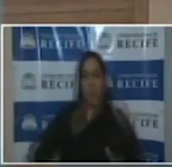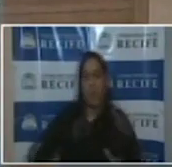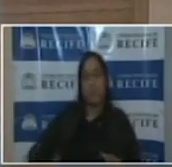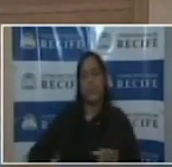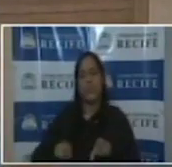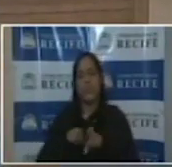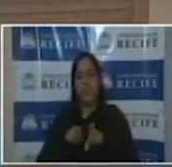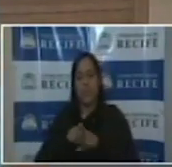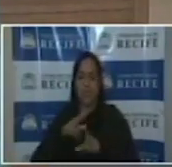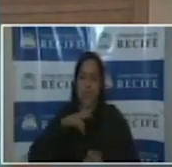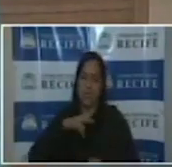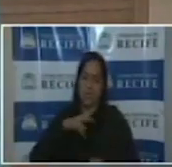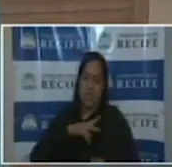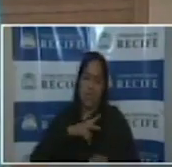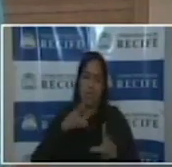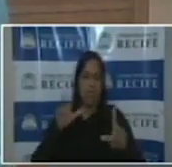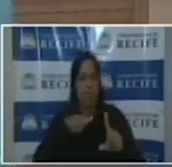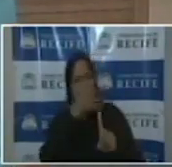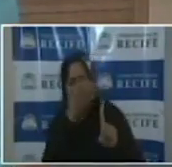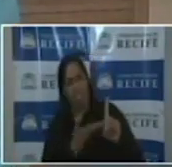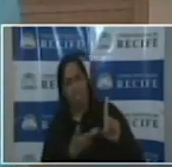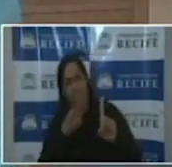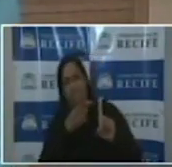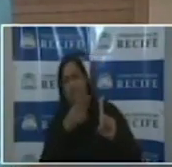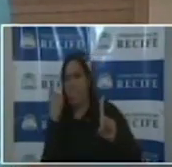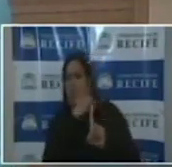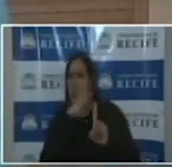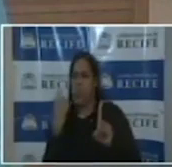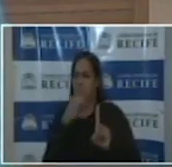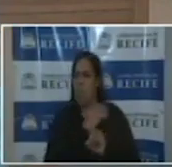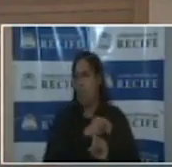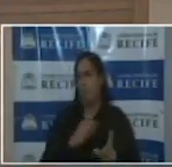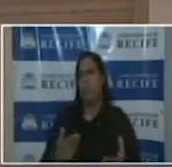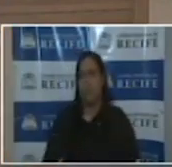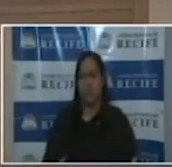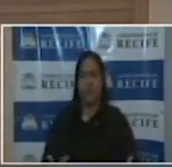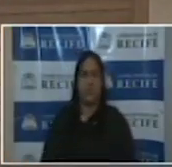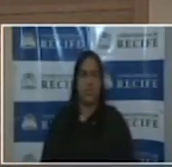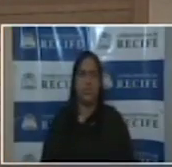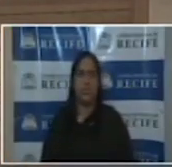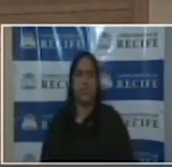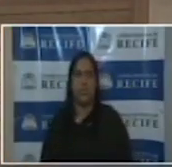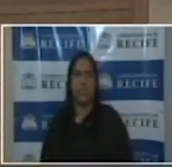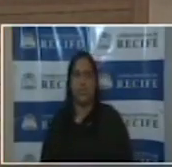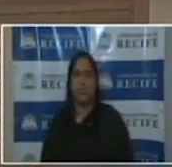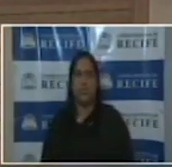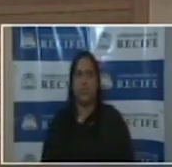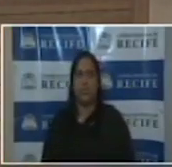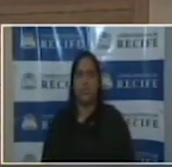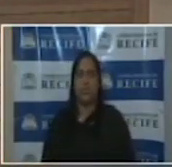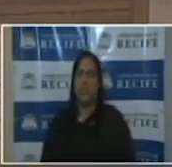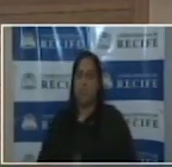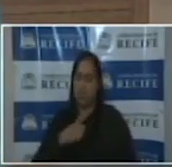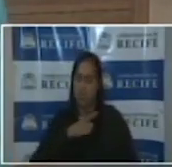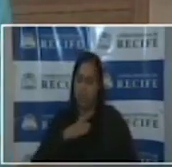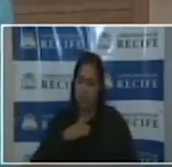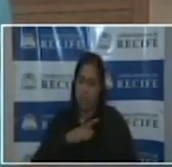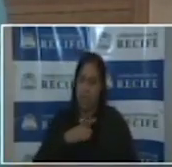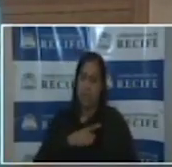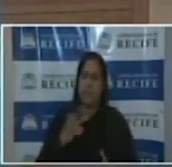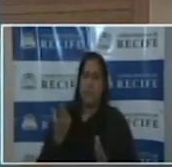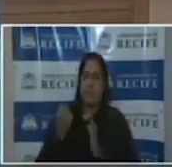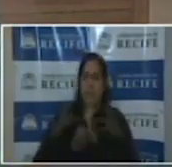privados que homenageiem Castelo Branco e qualquer outro torturador que teve participação num regime